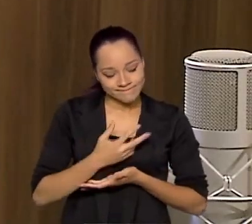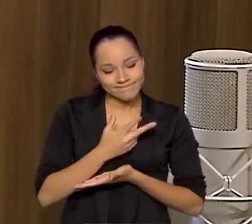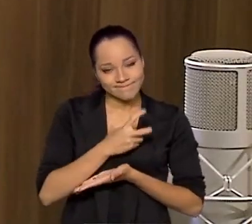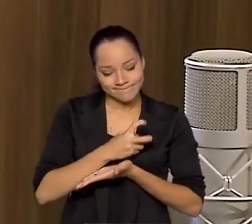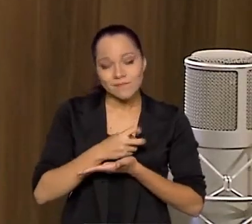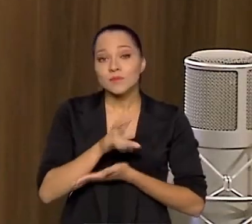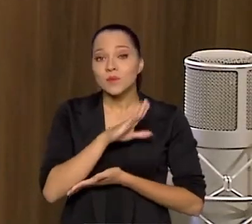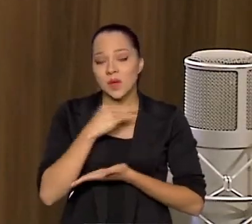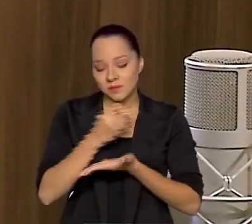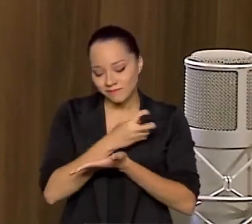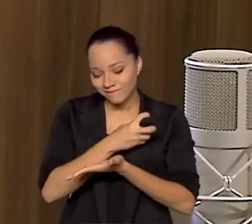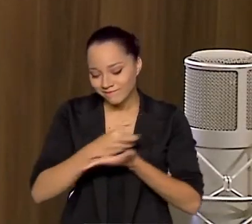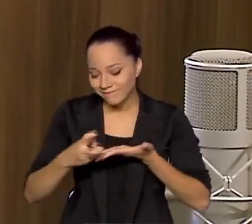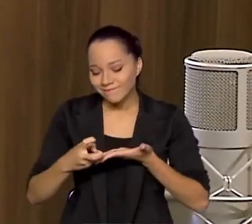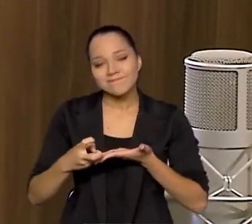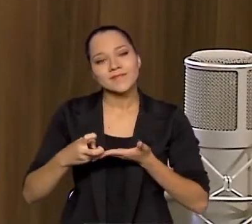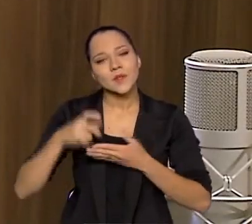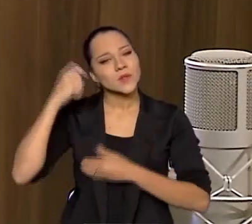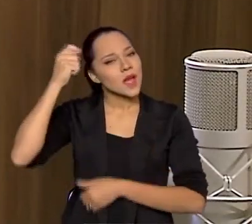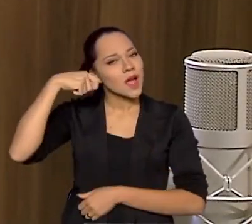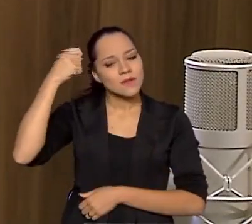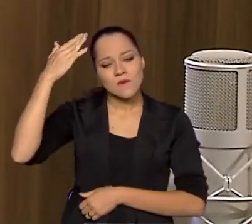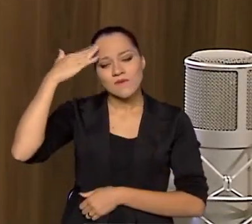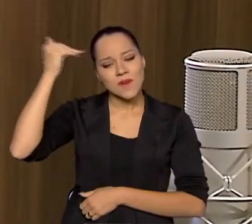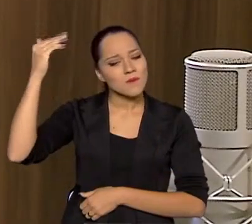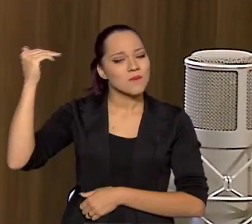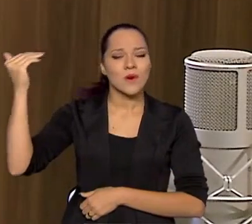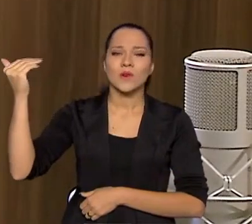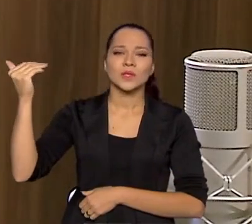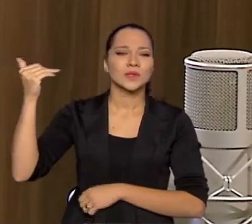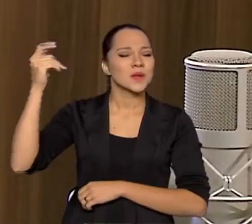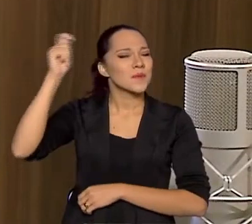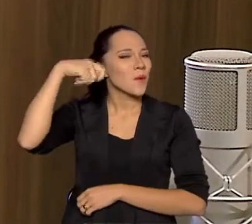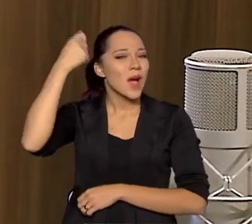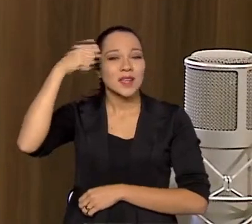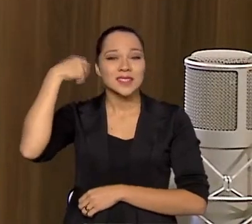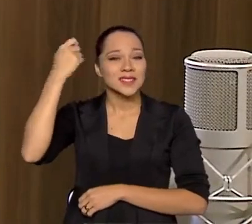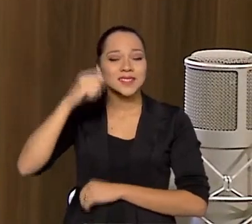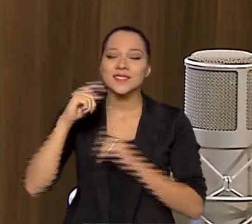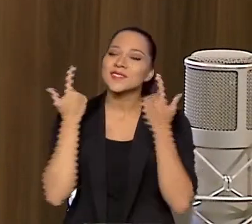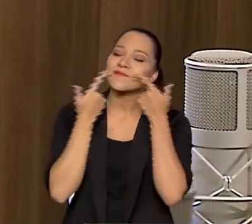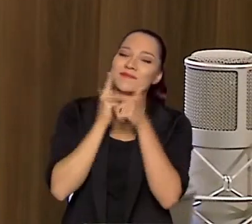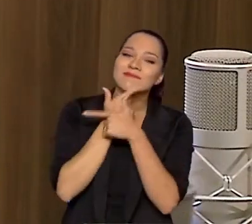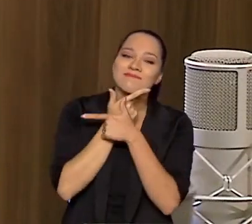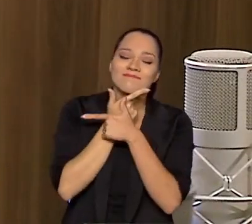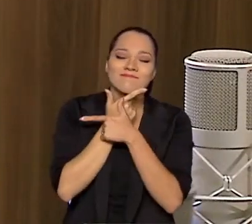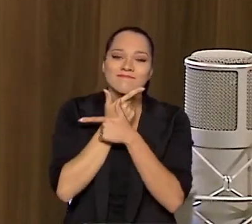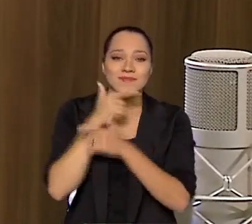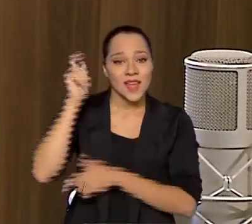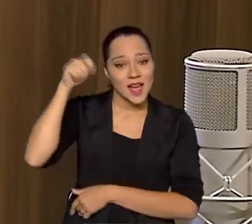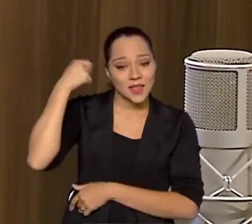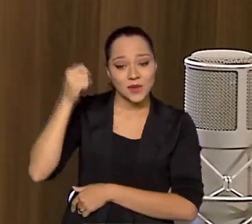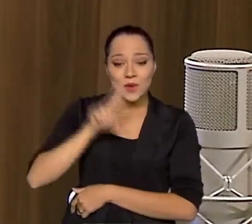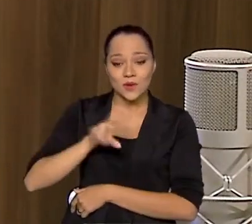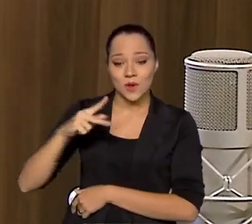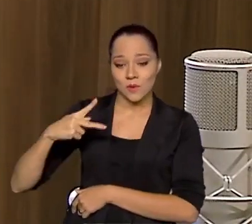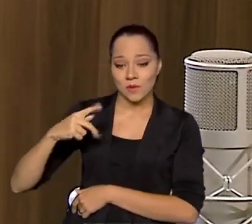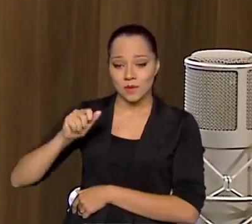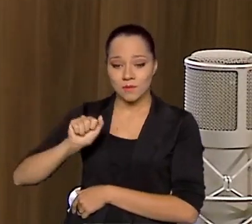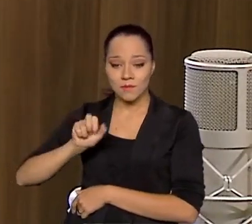para a Covid um dos nossos grandes atores e, sem dúvida, um artista na arte de fazer rir. O ator Paulo